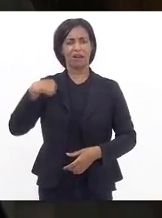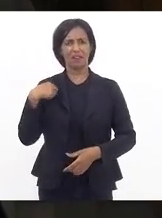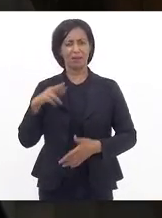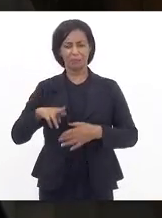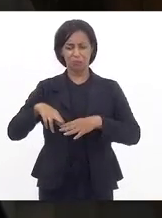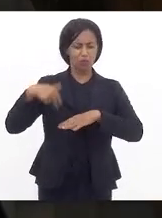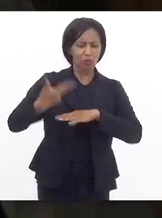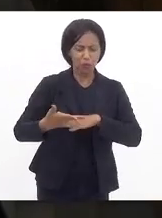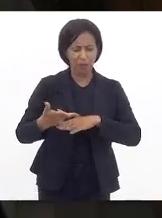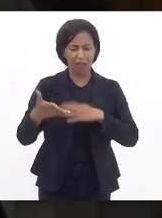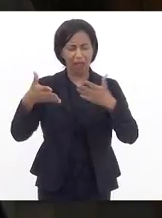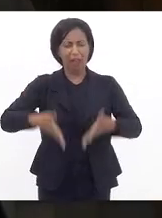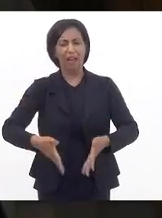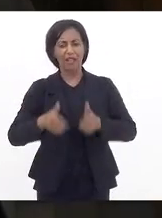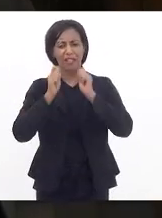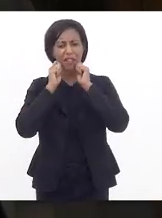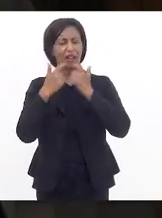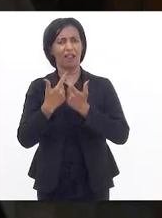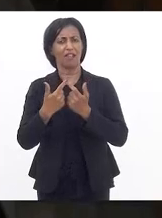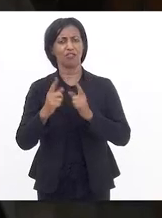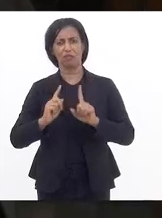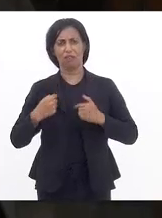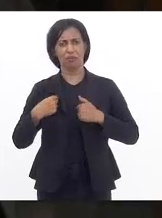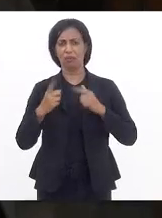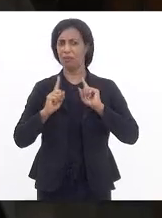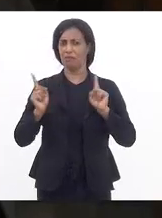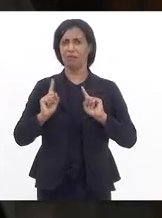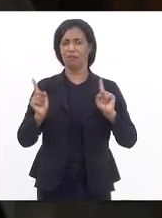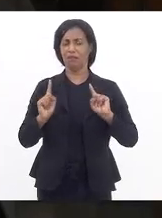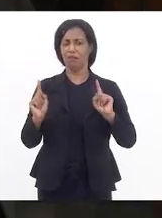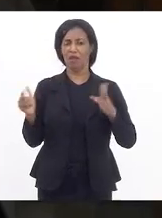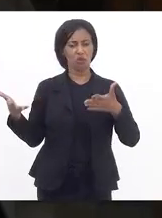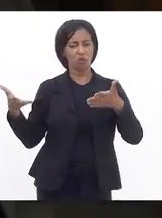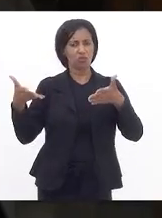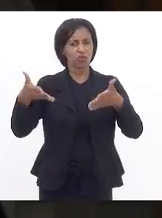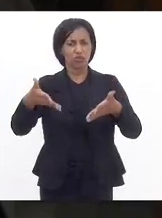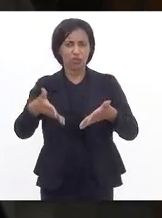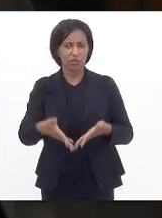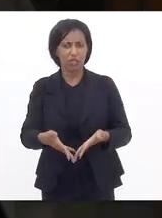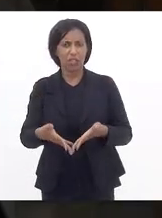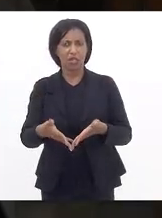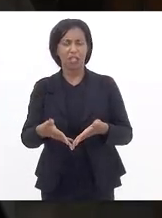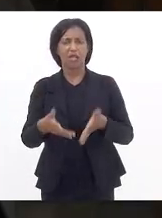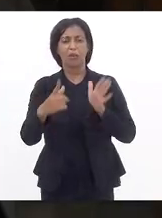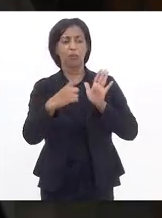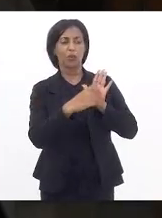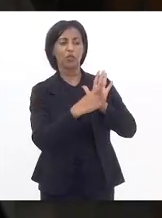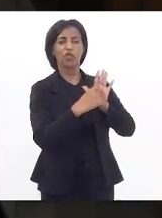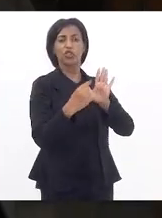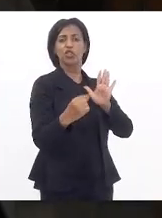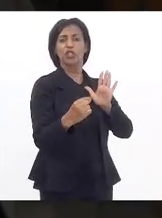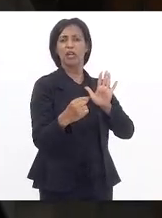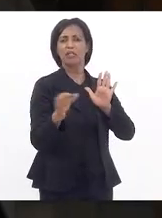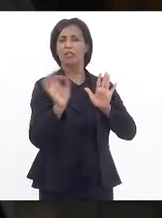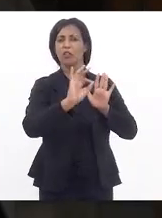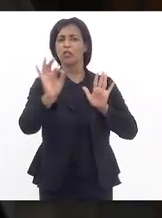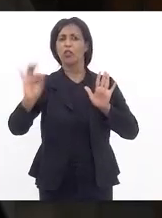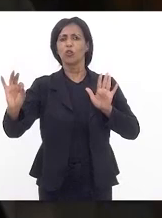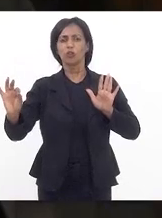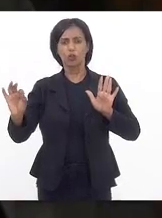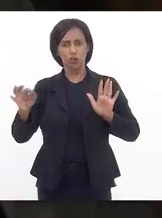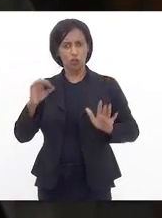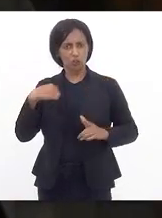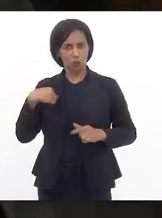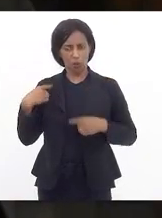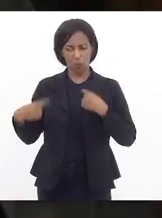tropecei e caí dentro da Assembleia Legislativa não cheguei aqui por indicação de nenhum Cacique